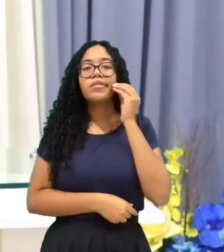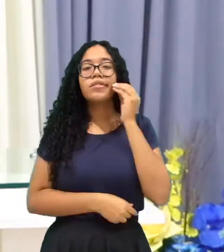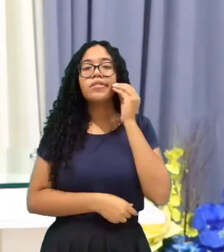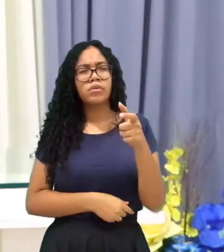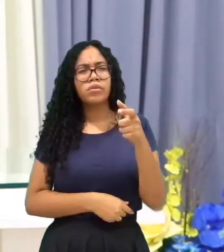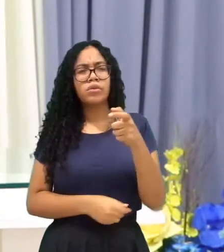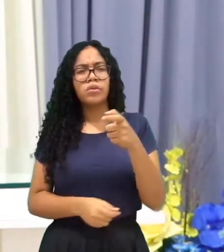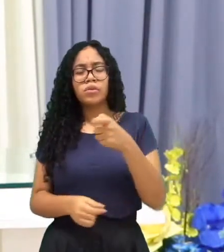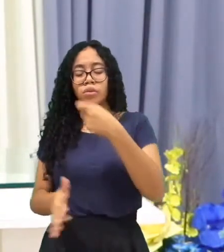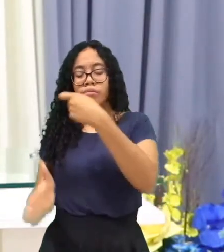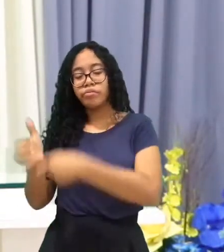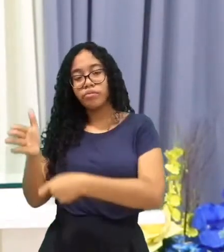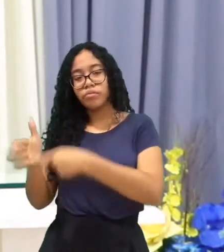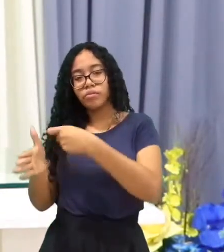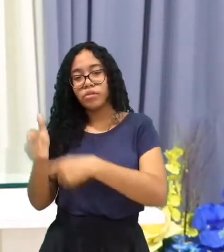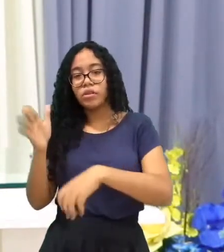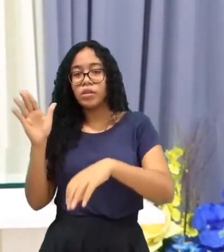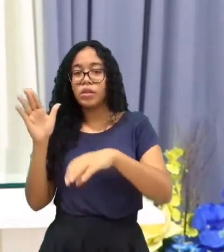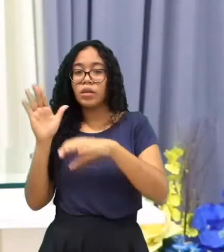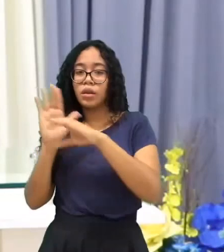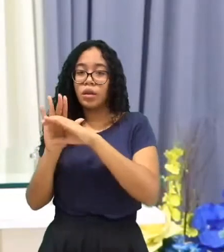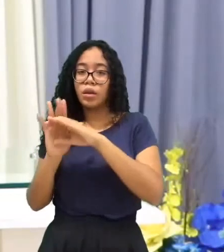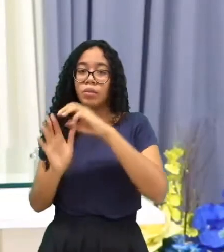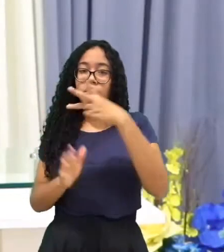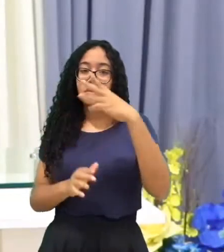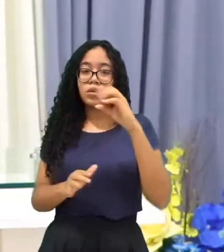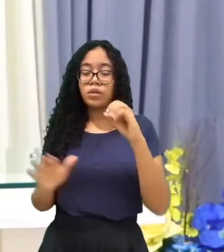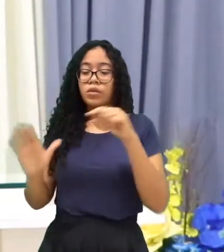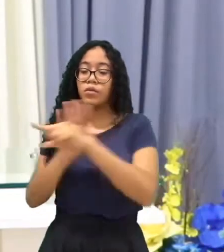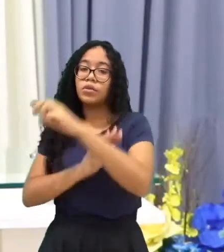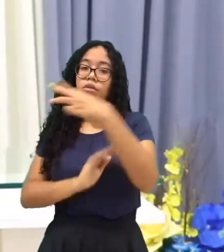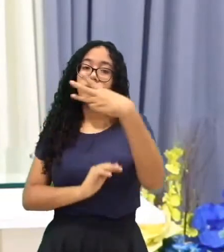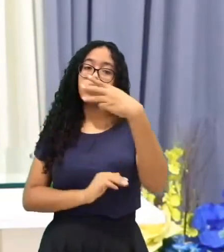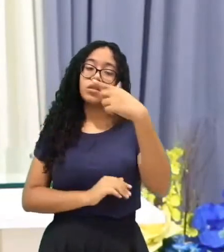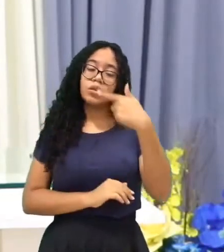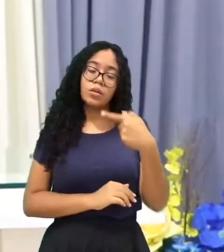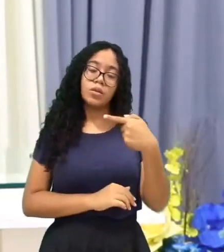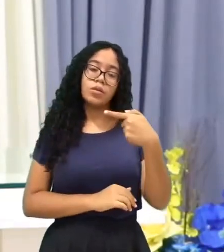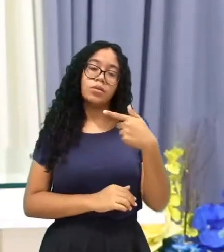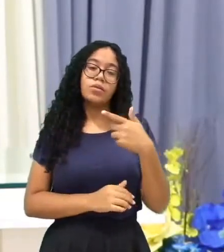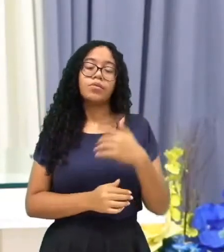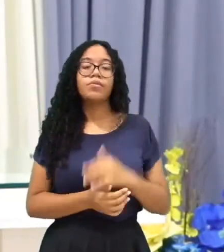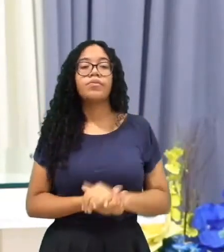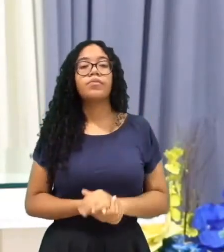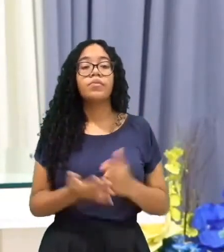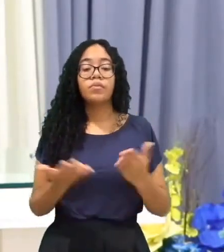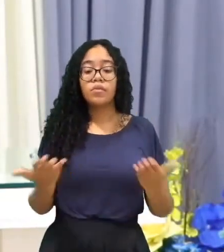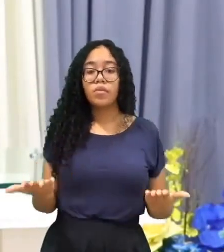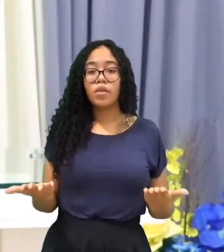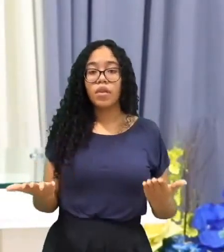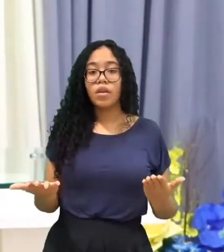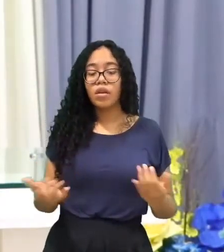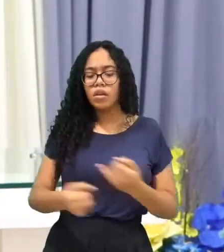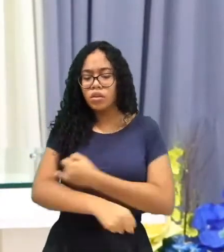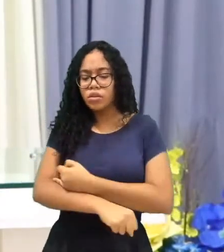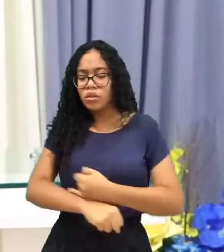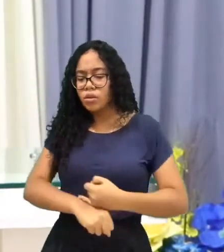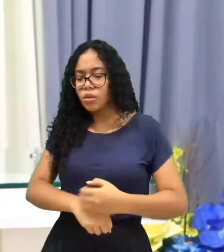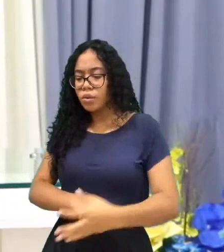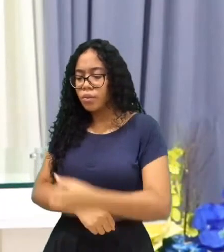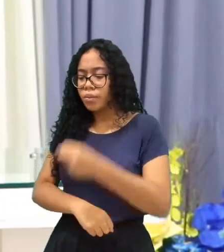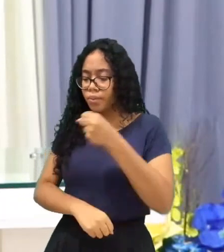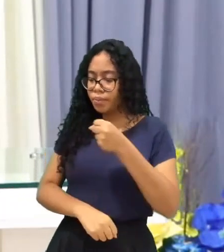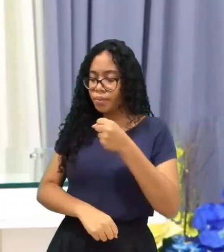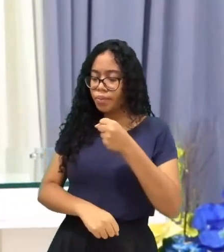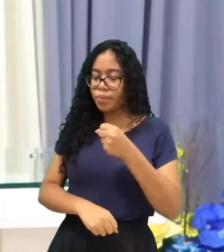no capítulo 30, e o versículo 37. Então tomou Jacó varas verdes